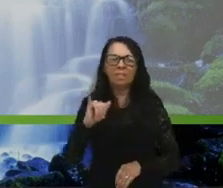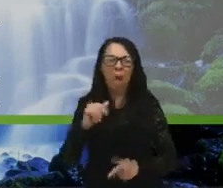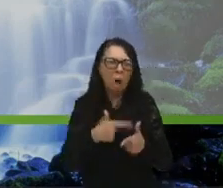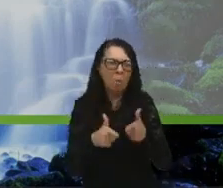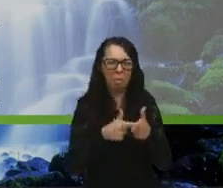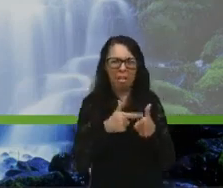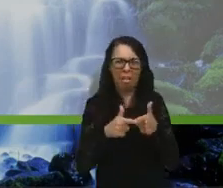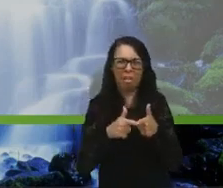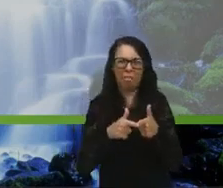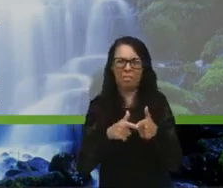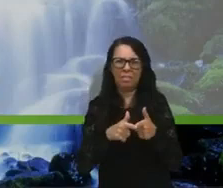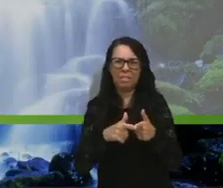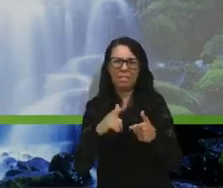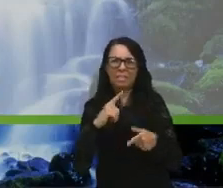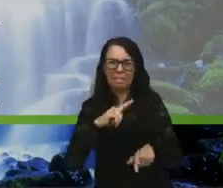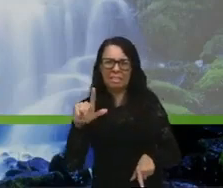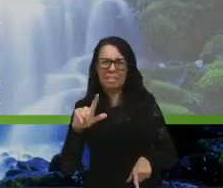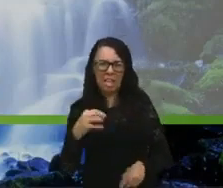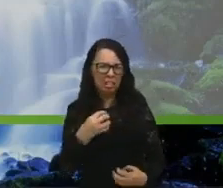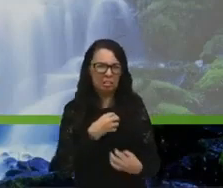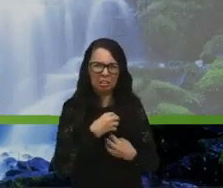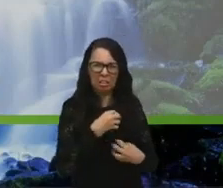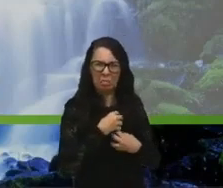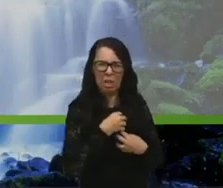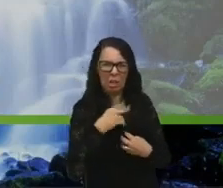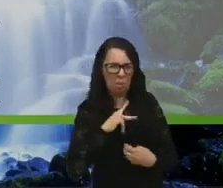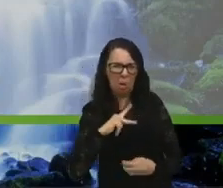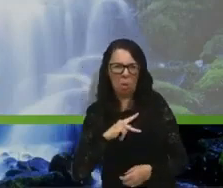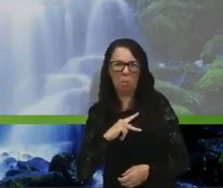ganância, egoísta, que mente.